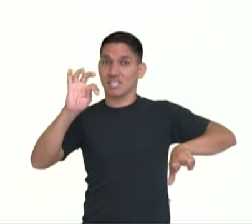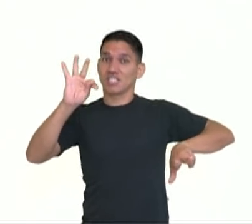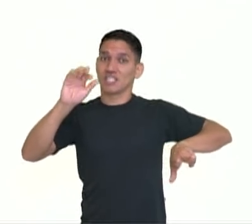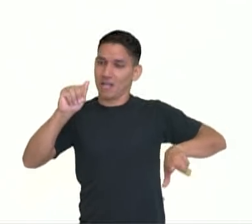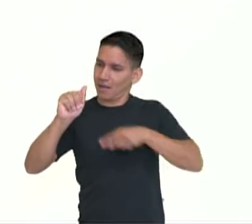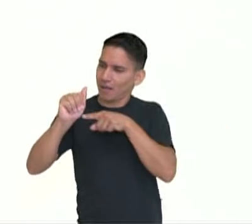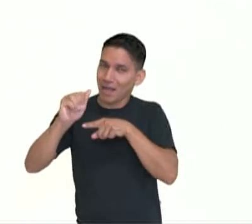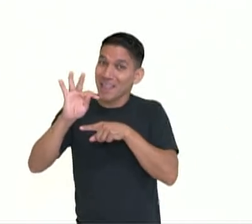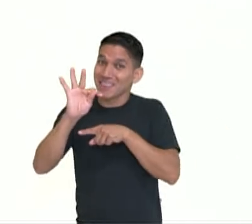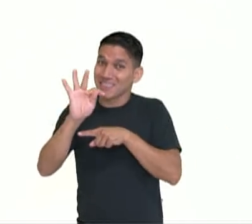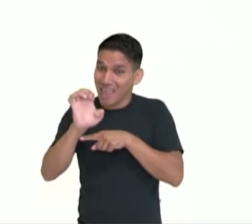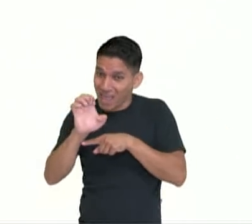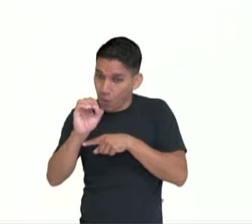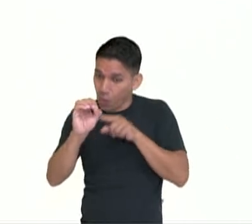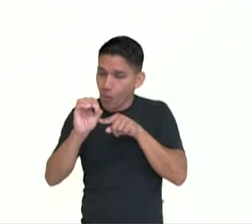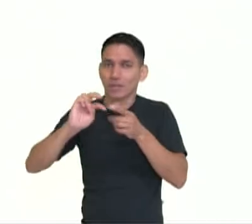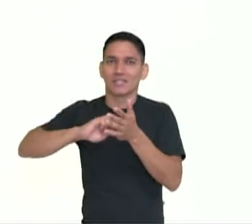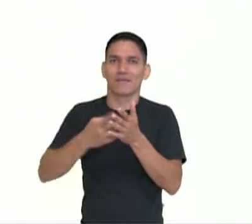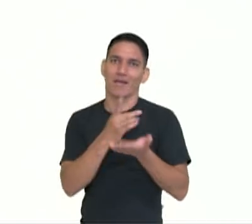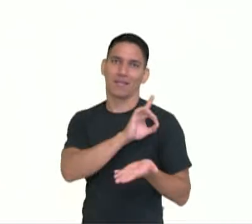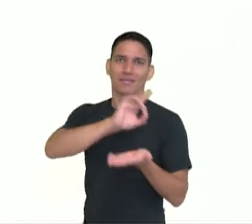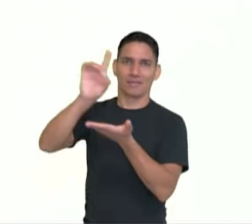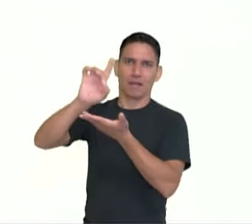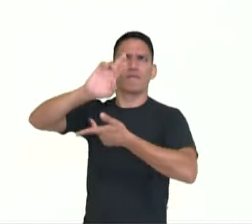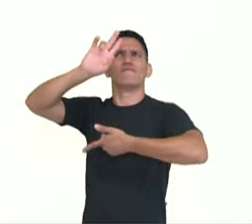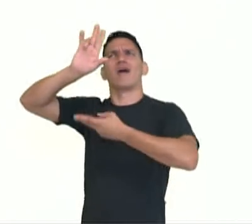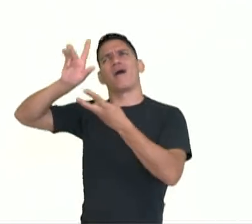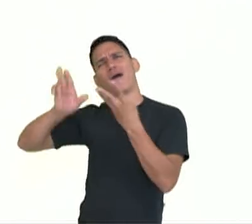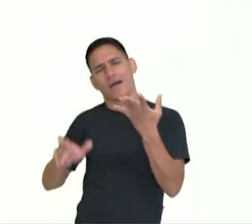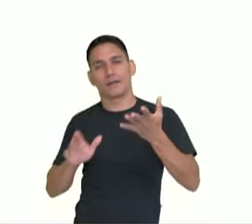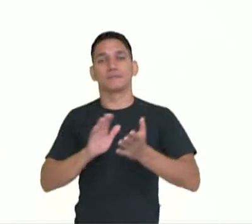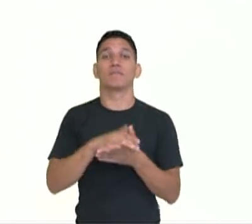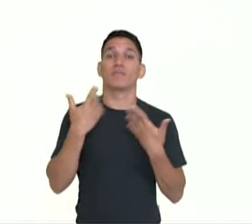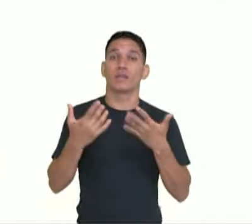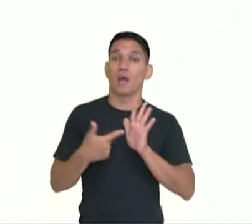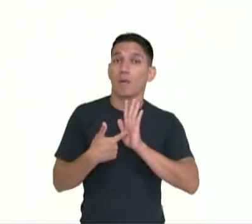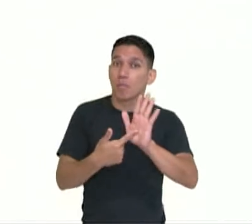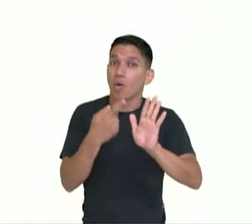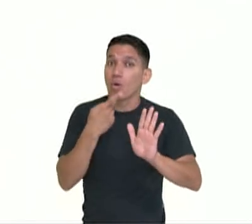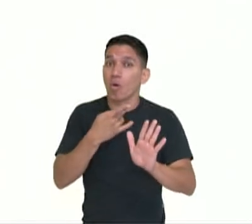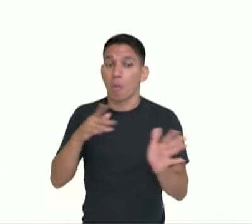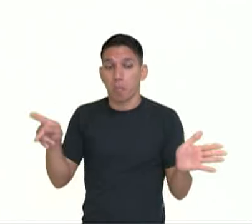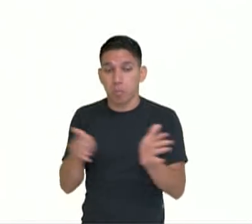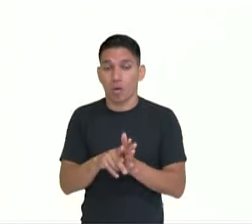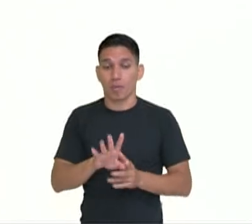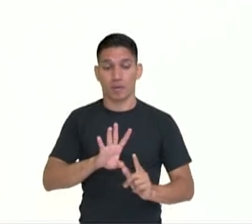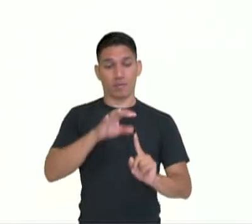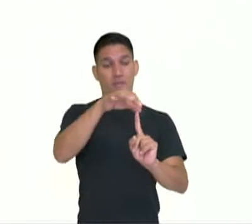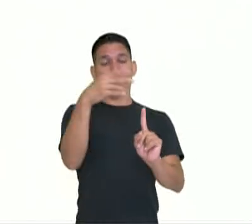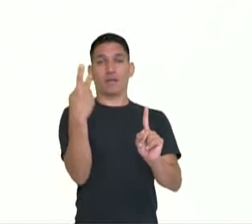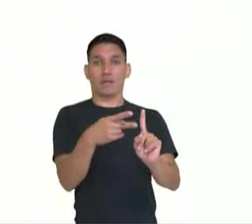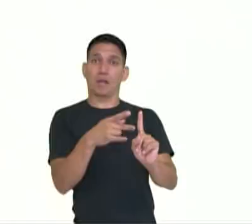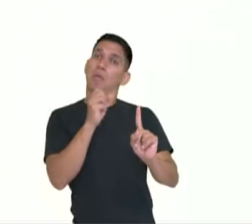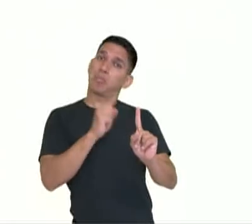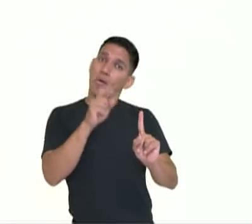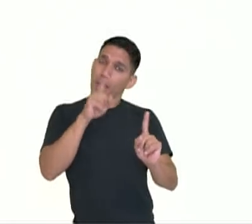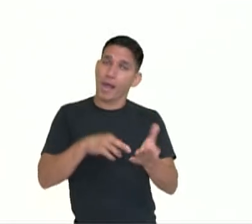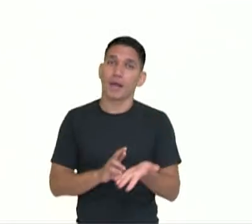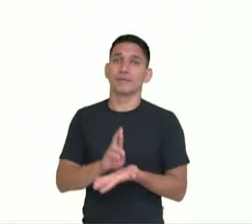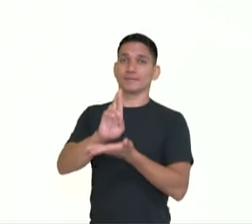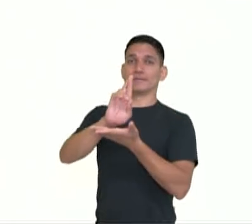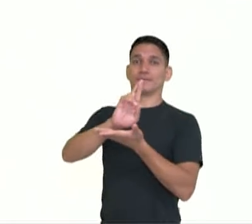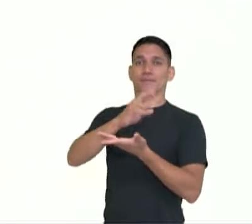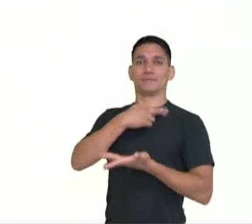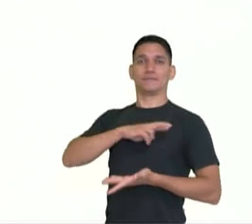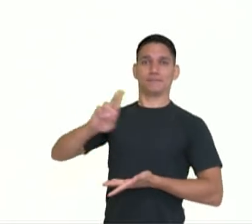A religião era utilizada para justificar o poder do rei, que também poderia ser uma liderança religiosa. Os sacerdotes eram